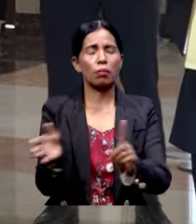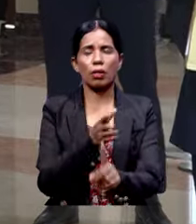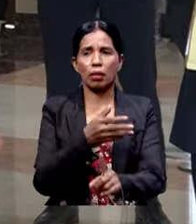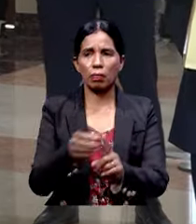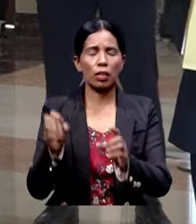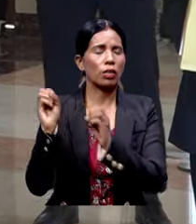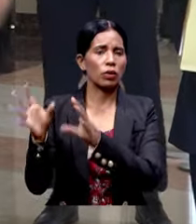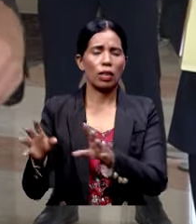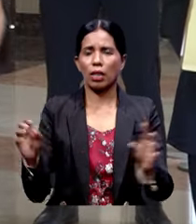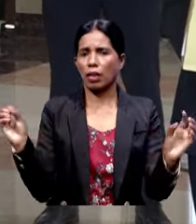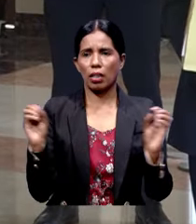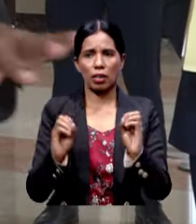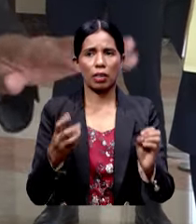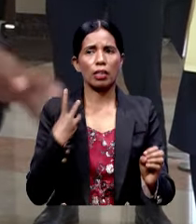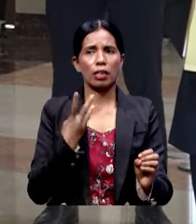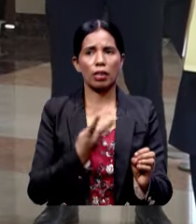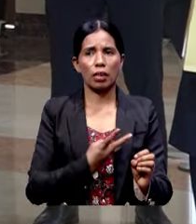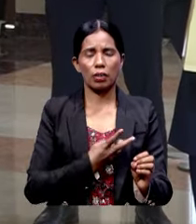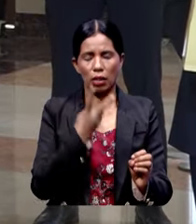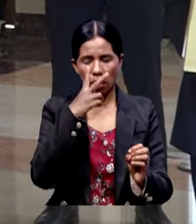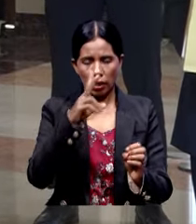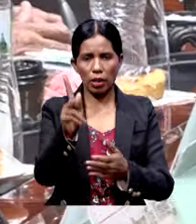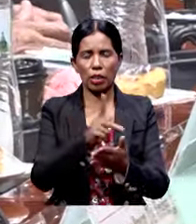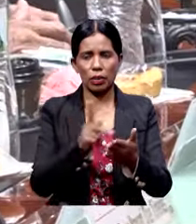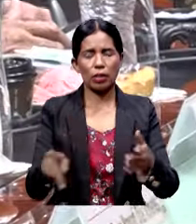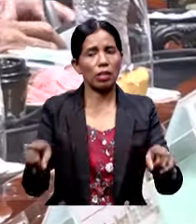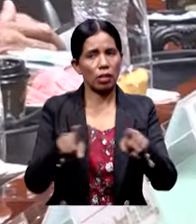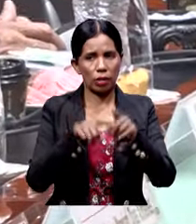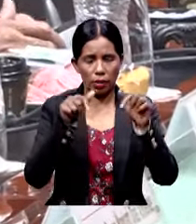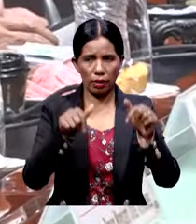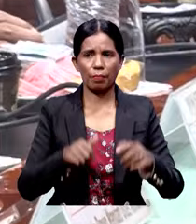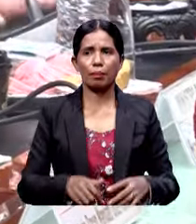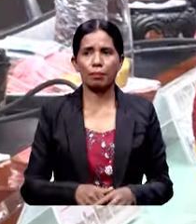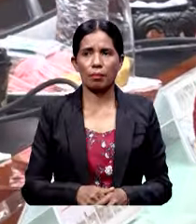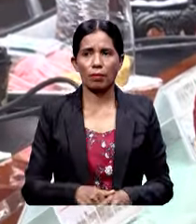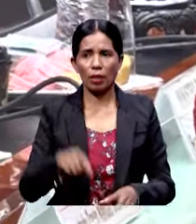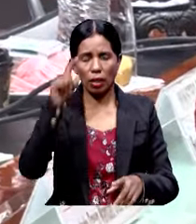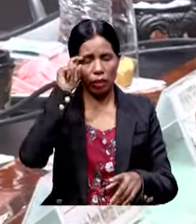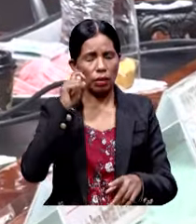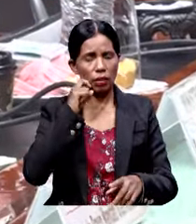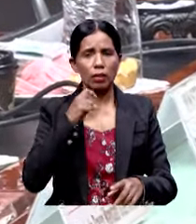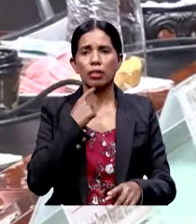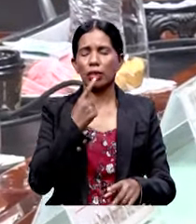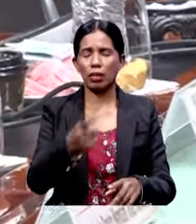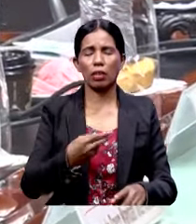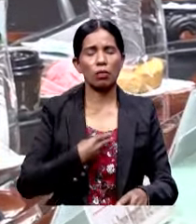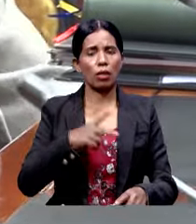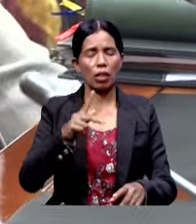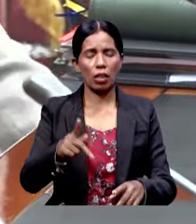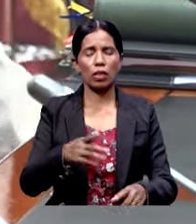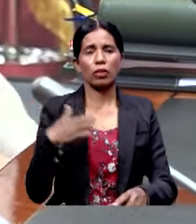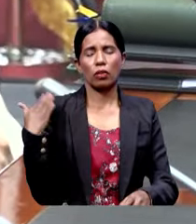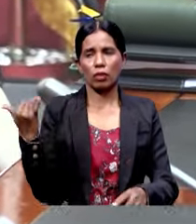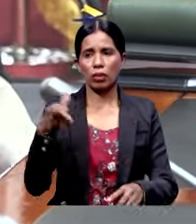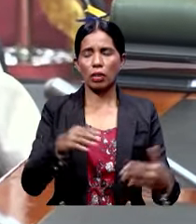só ela, não é? Para ir resolver o caso Sira nesse nem. Além de né, Xanana Moça aprecia a atitude de jovem Sira no Moço,